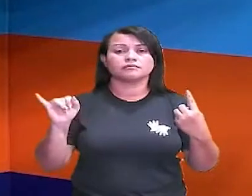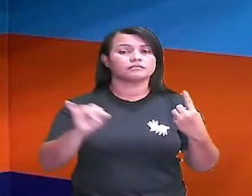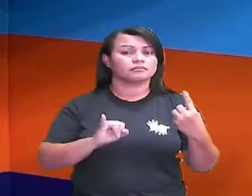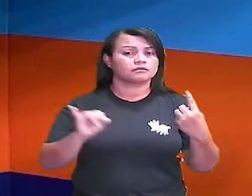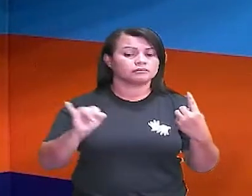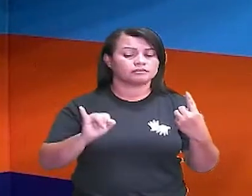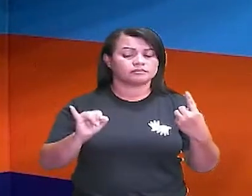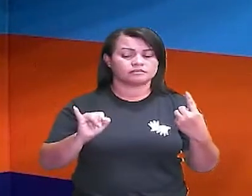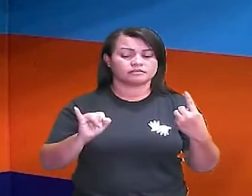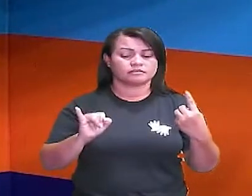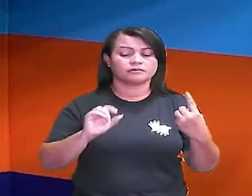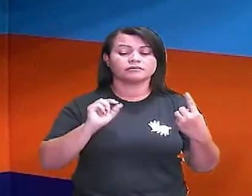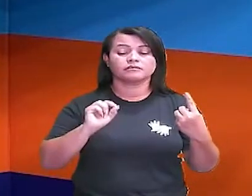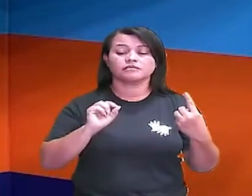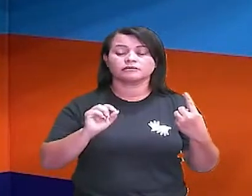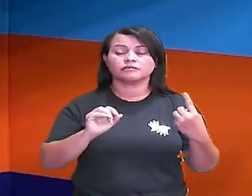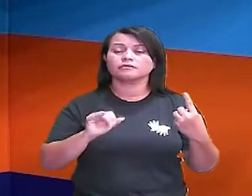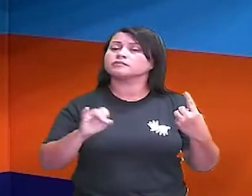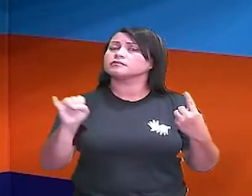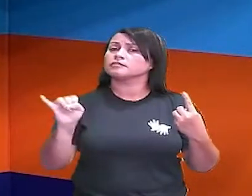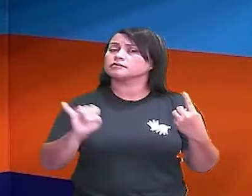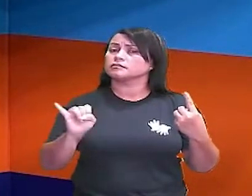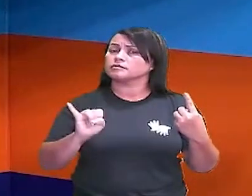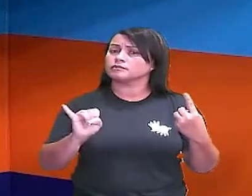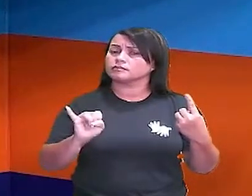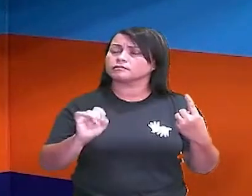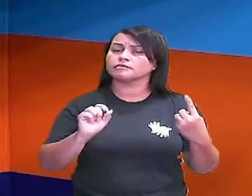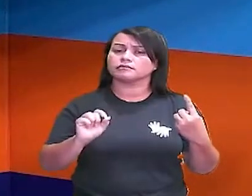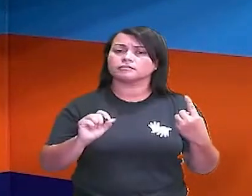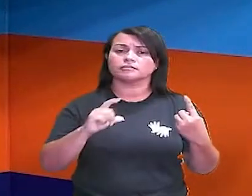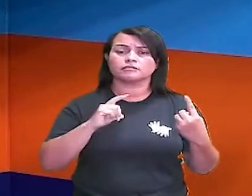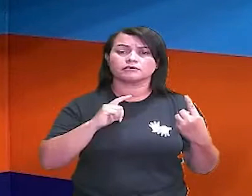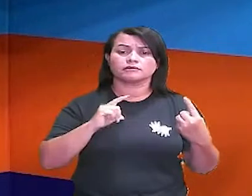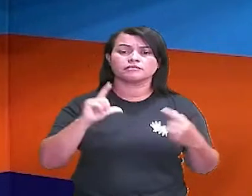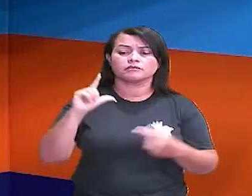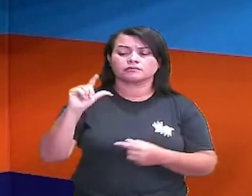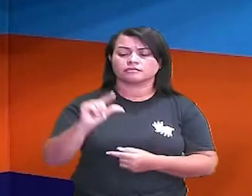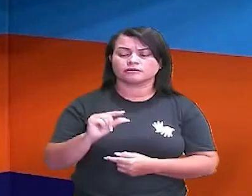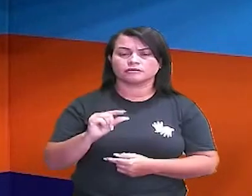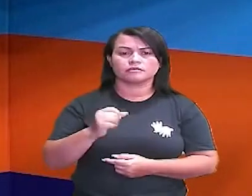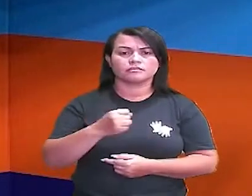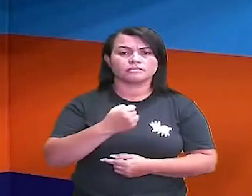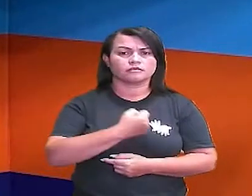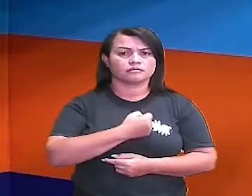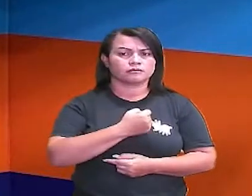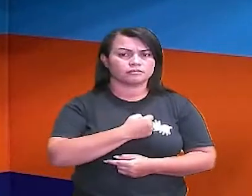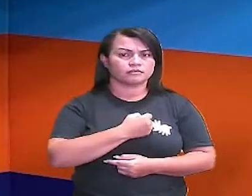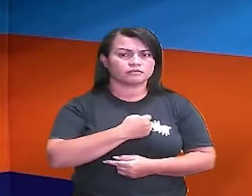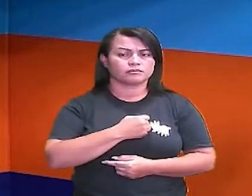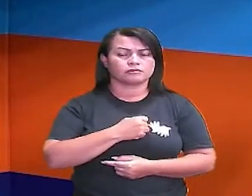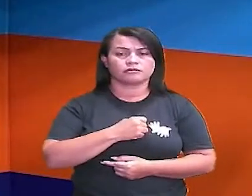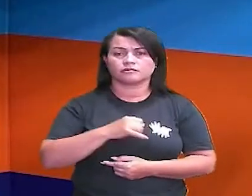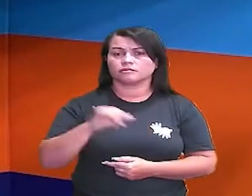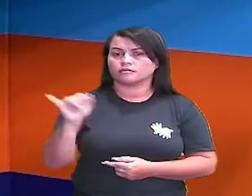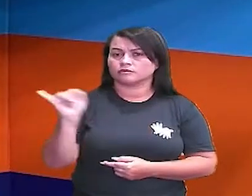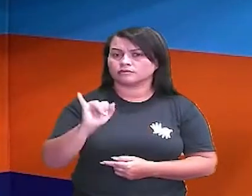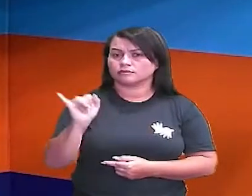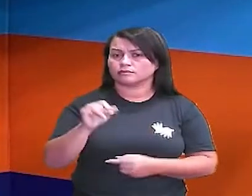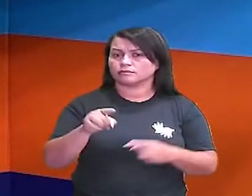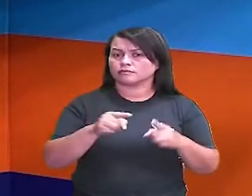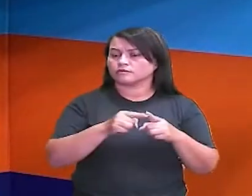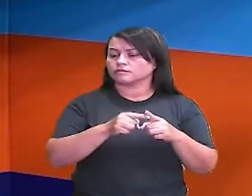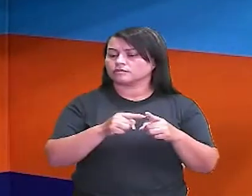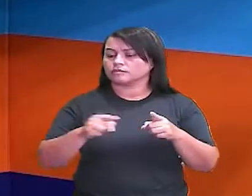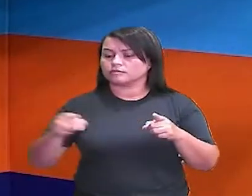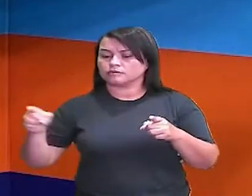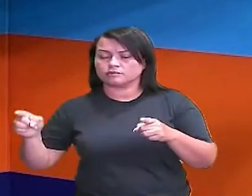E aí, a gente tem o número 1 como o menor número ímpar dessa reta. Já que 0